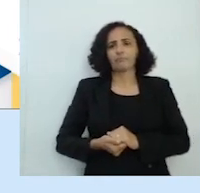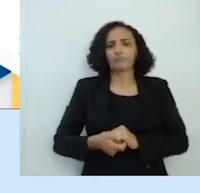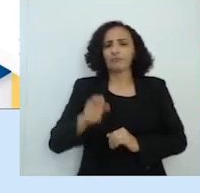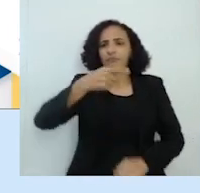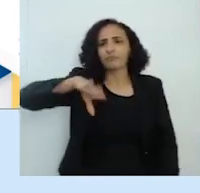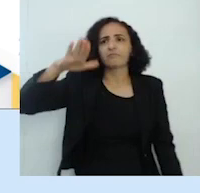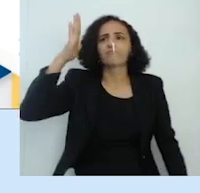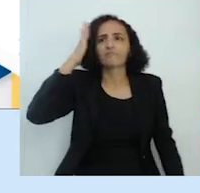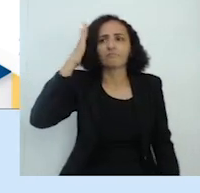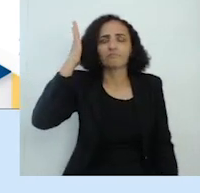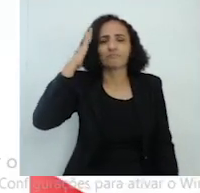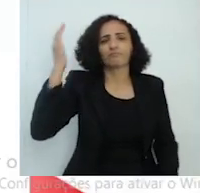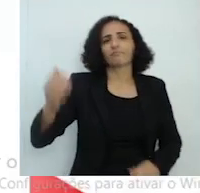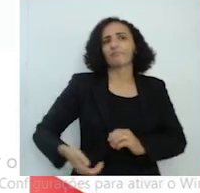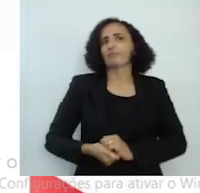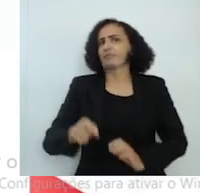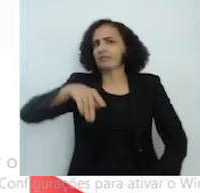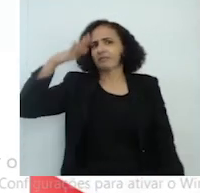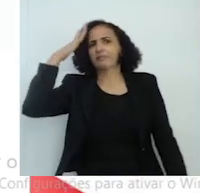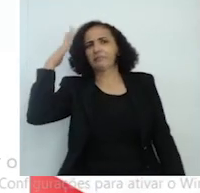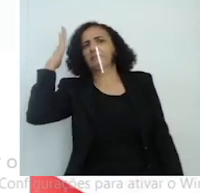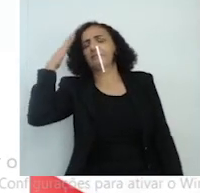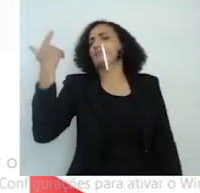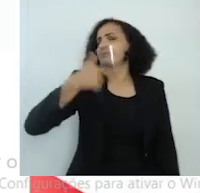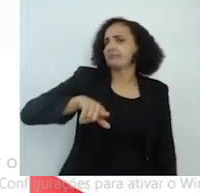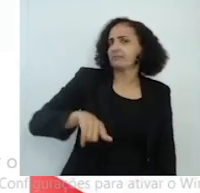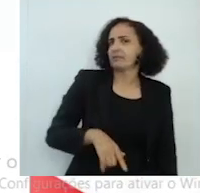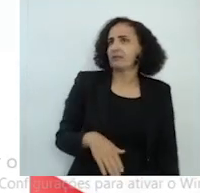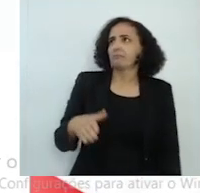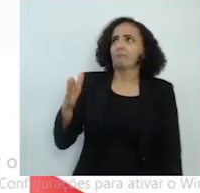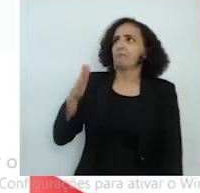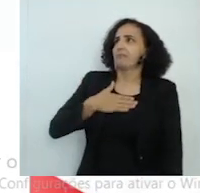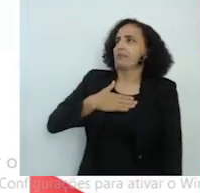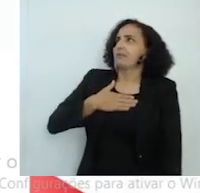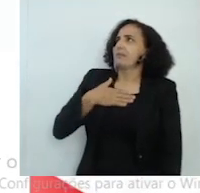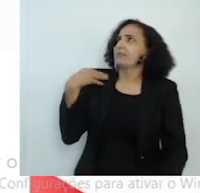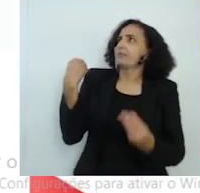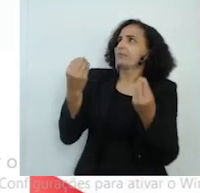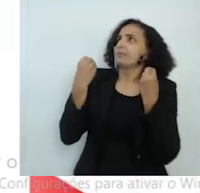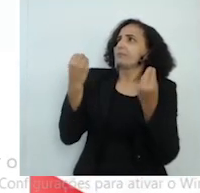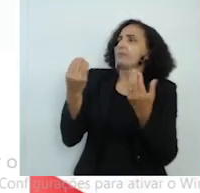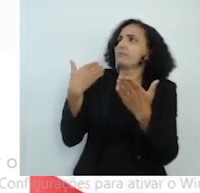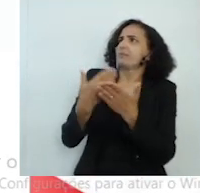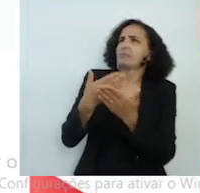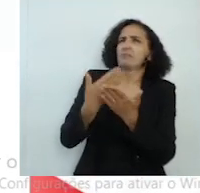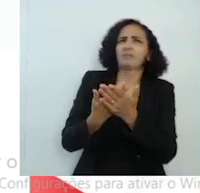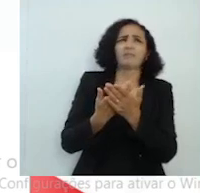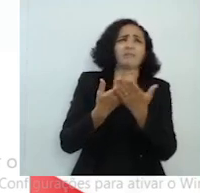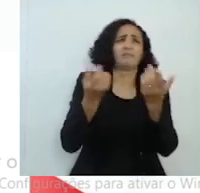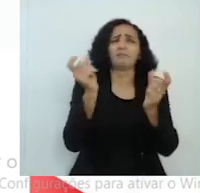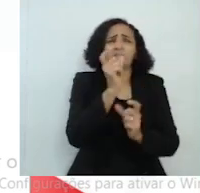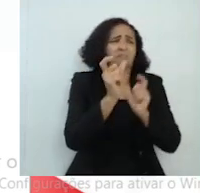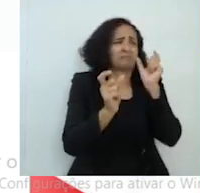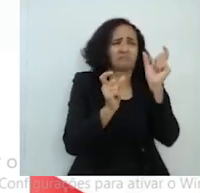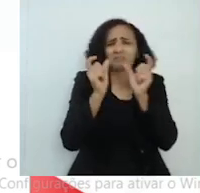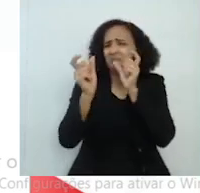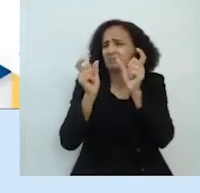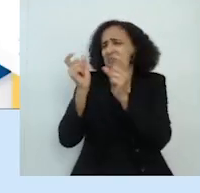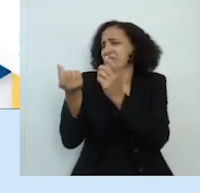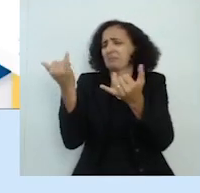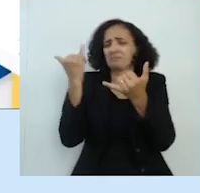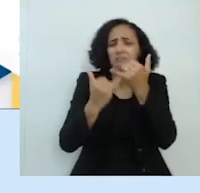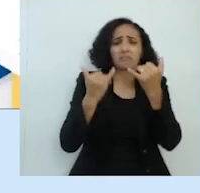Entenderam? Será mesmo? Ai, professora, são capitalismo, socialismo, anarquismo, tudo